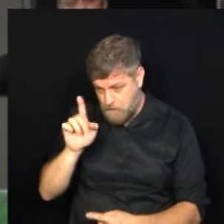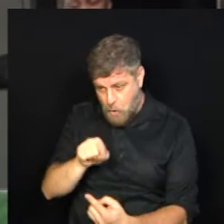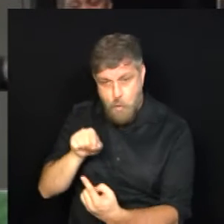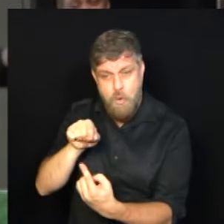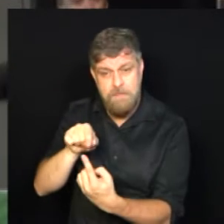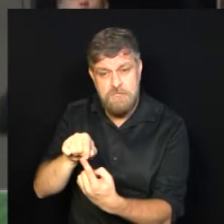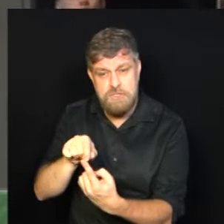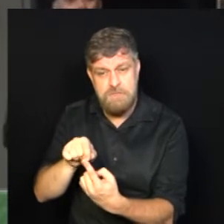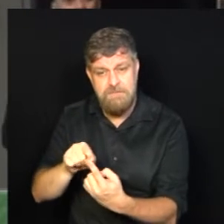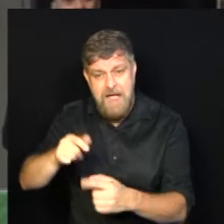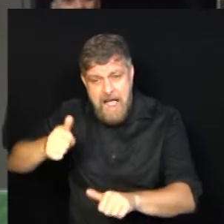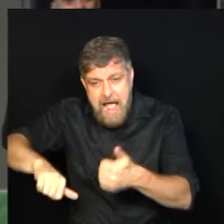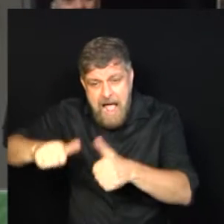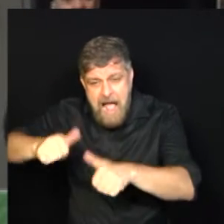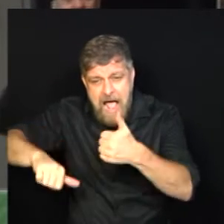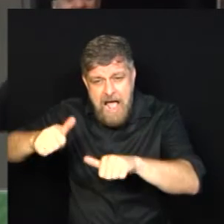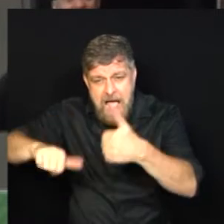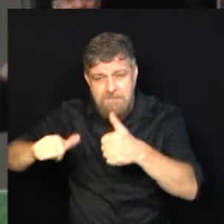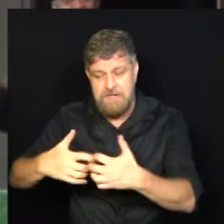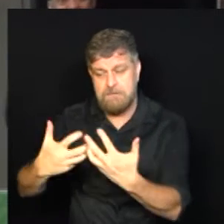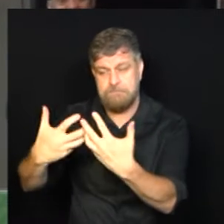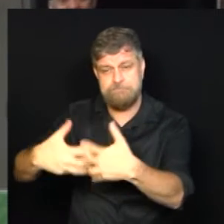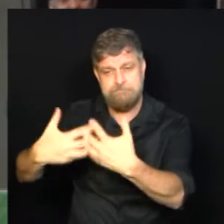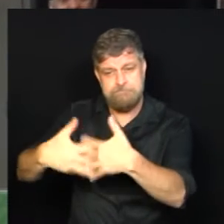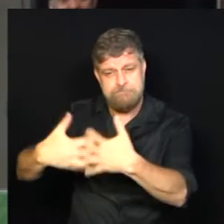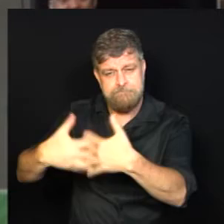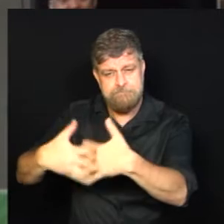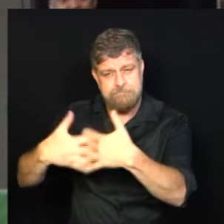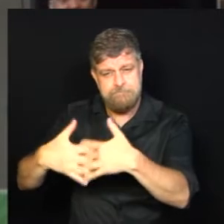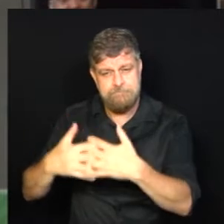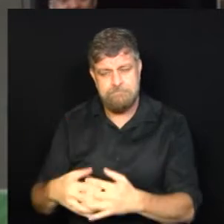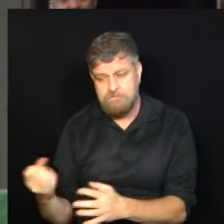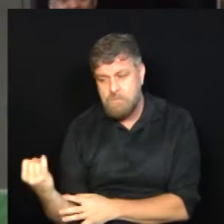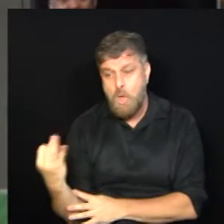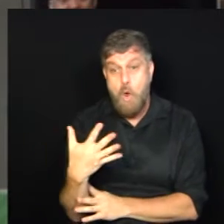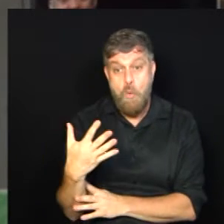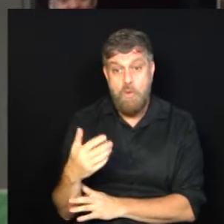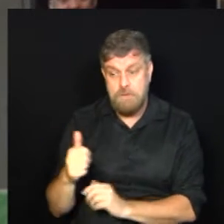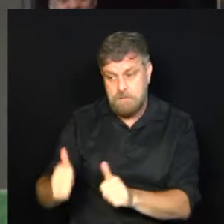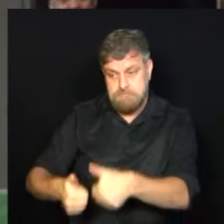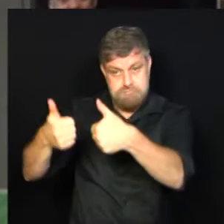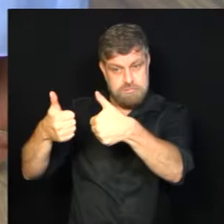avaliar a eficiência da vacina.